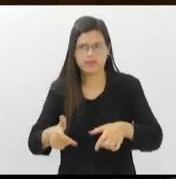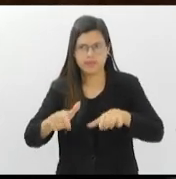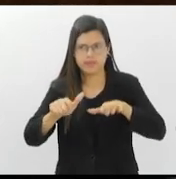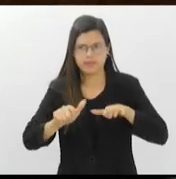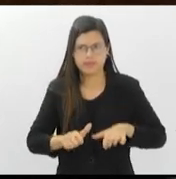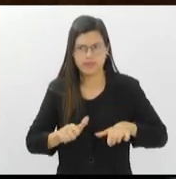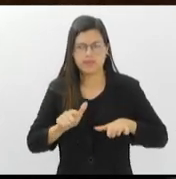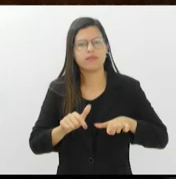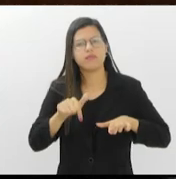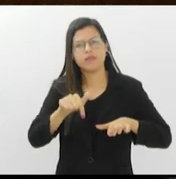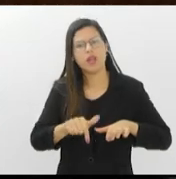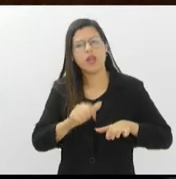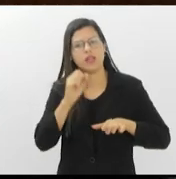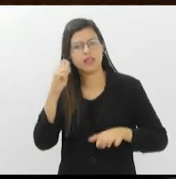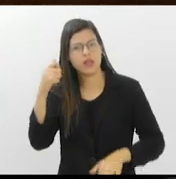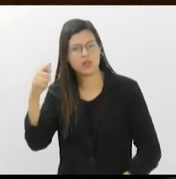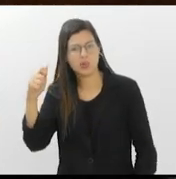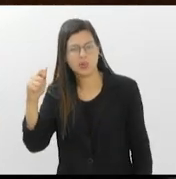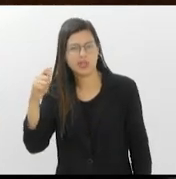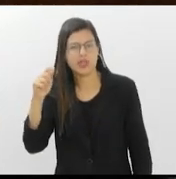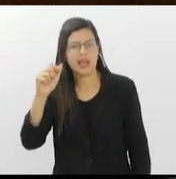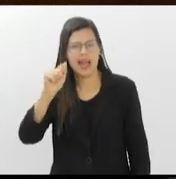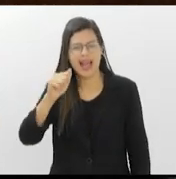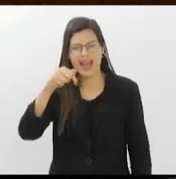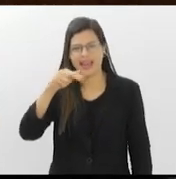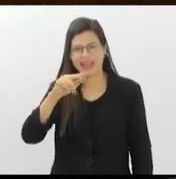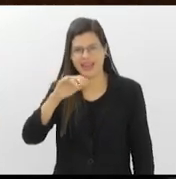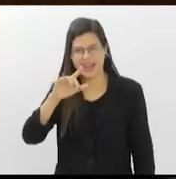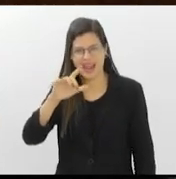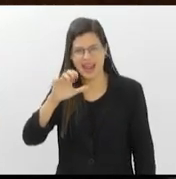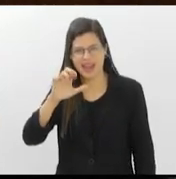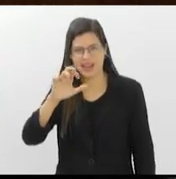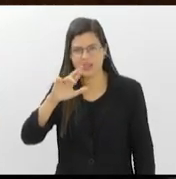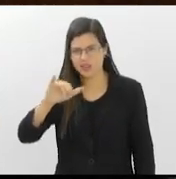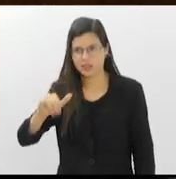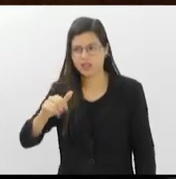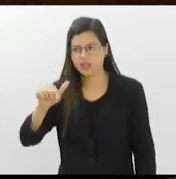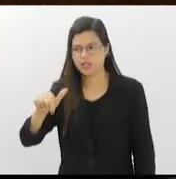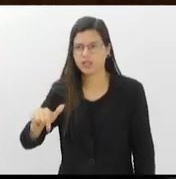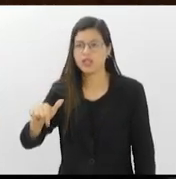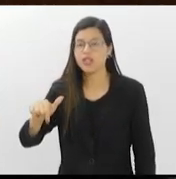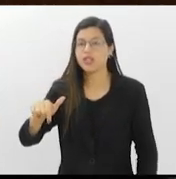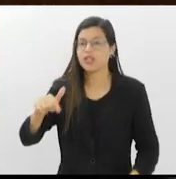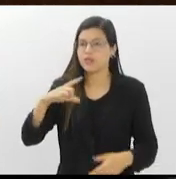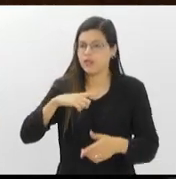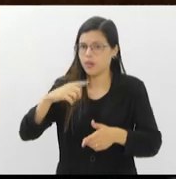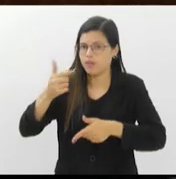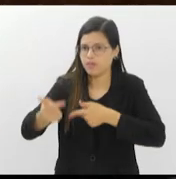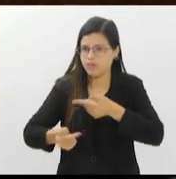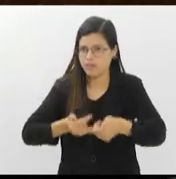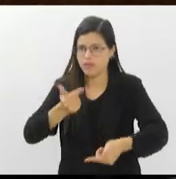Aquilerge, a essa associação tão importante aqui no estado do Rio de Janeiro, que tem um trabalho